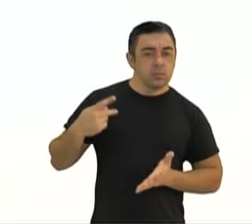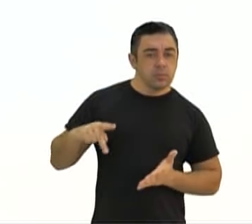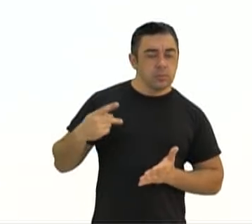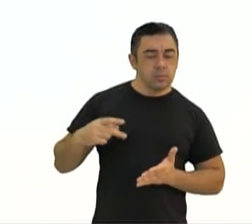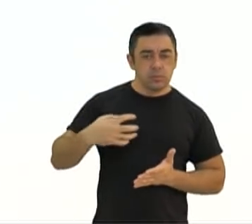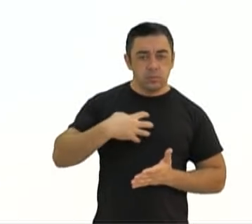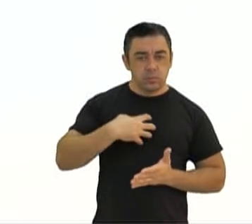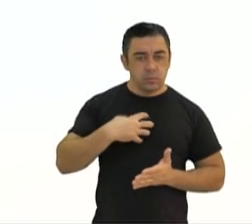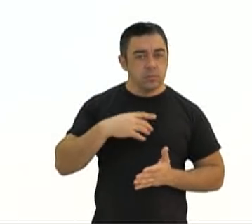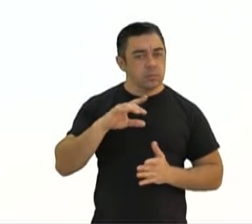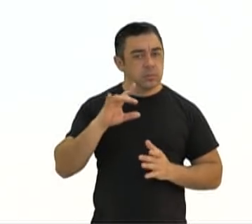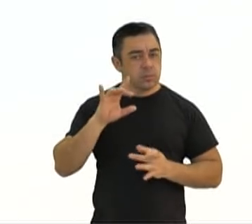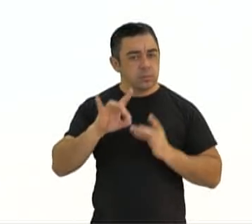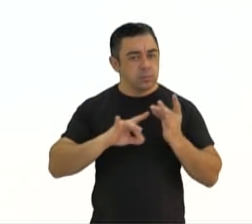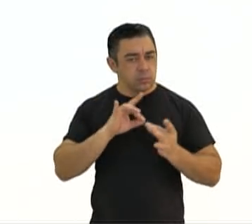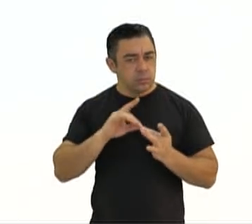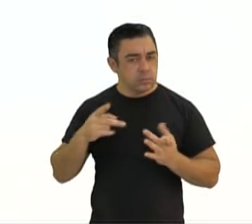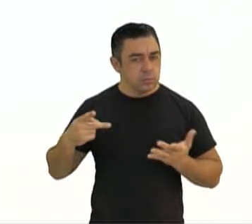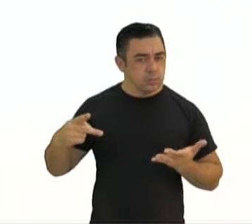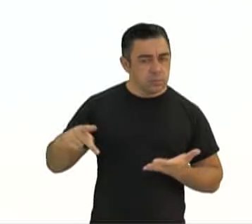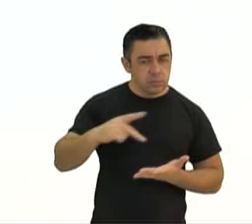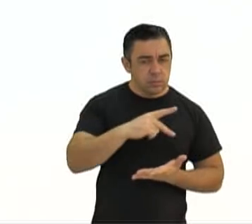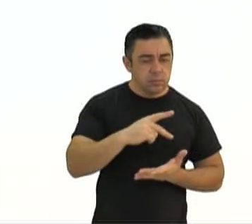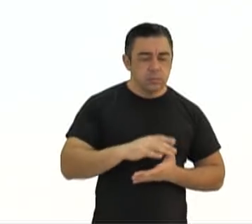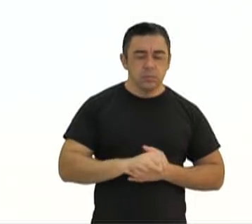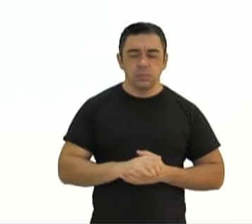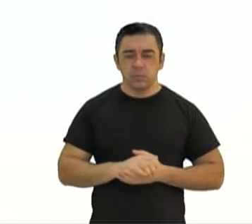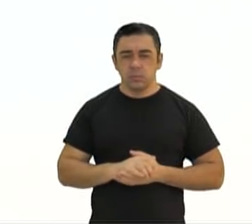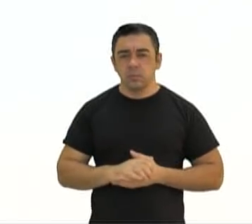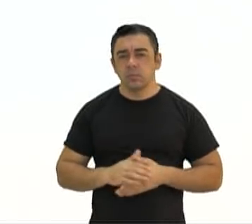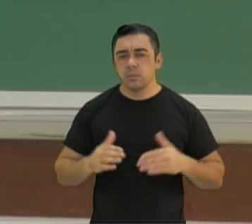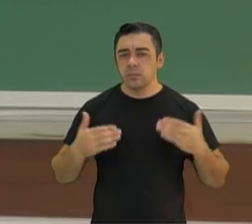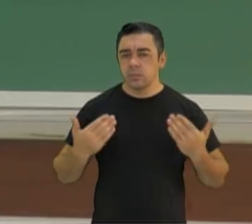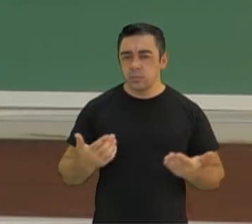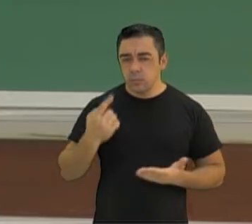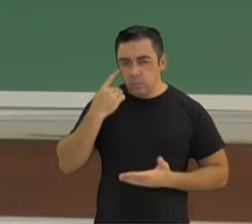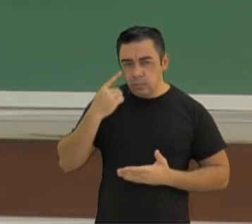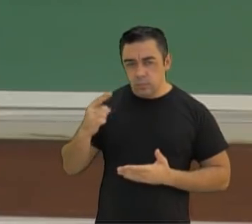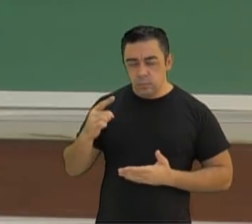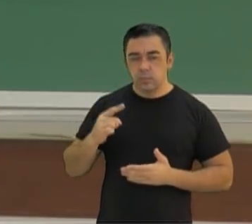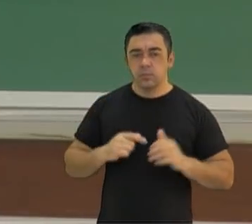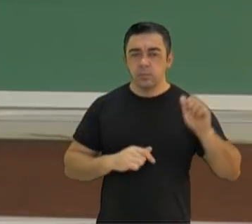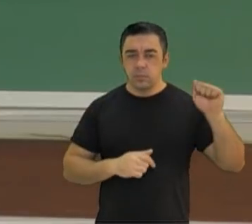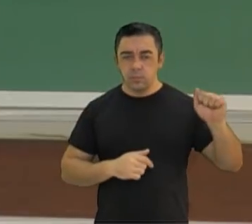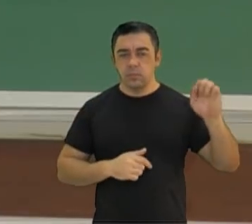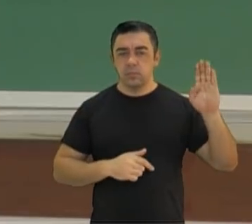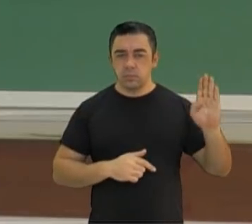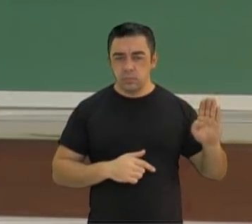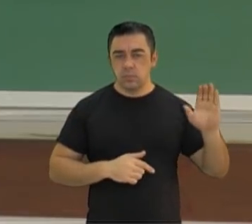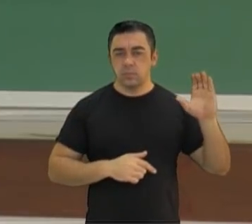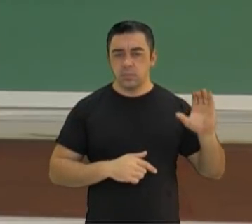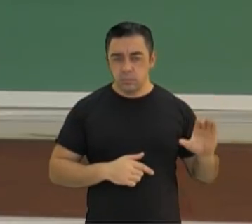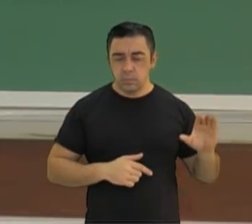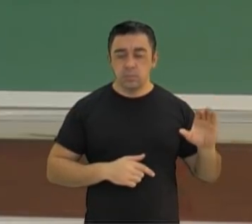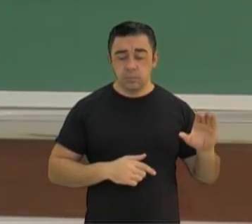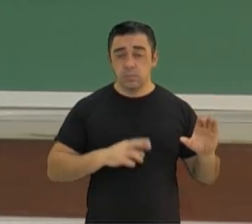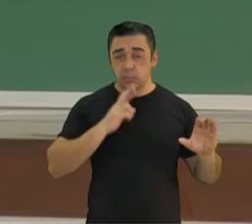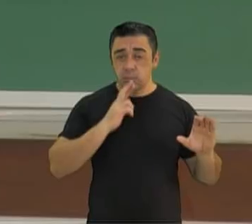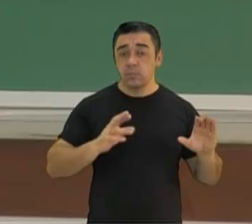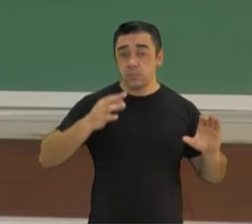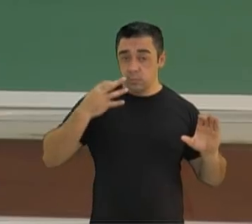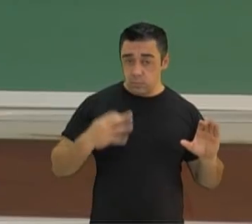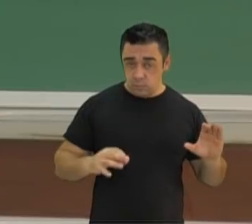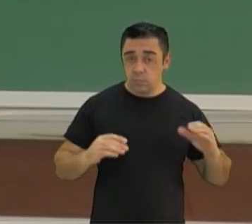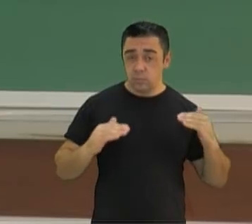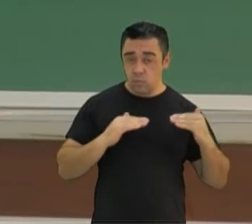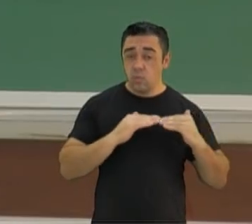de maneira especial. Então veja quais são as alternativas aqui que estão corretas, que estão de acordo com